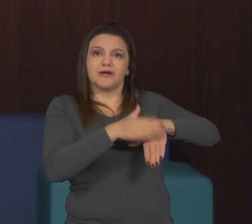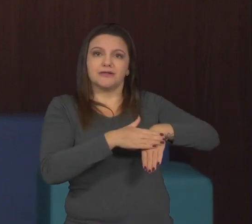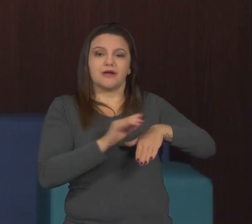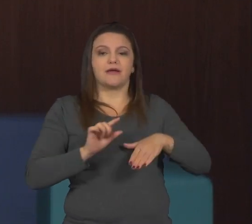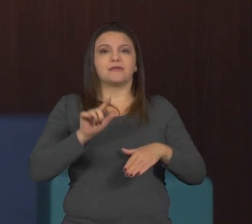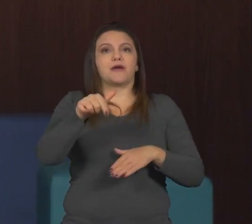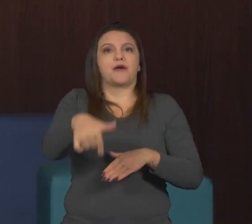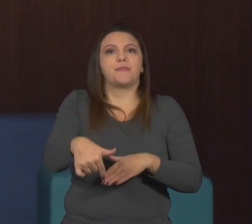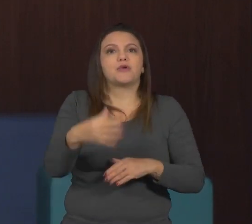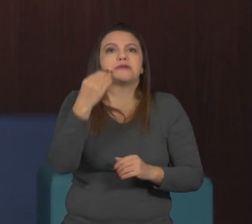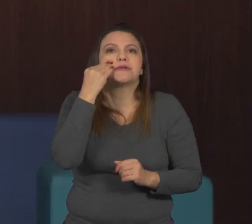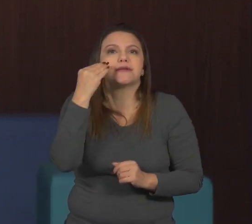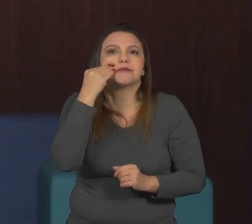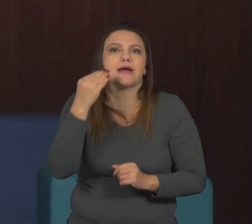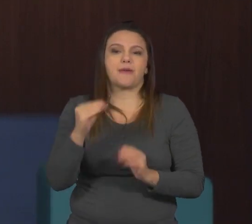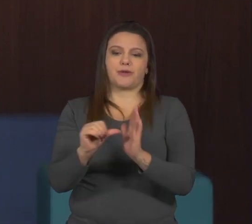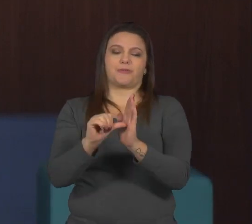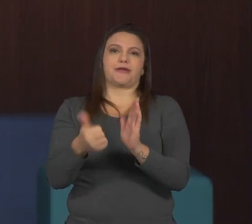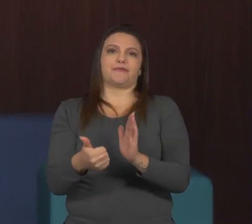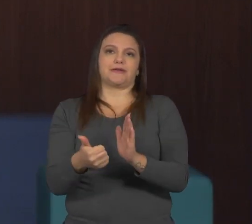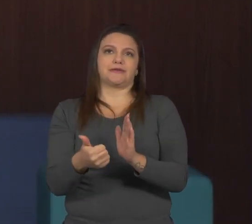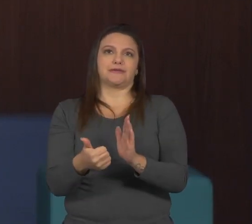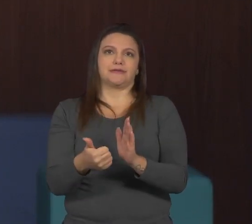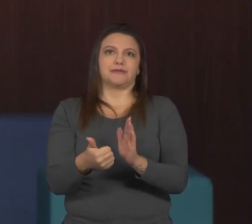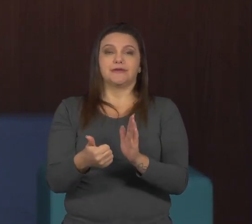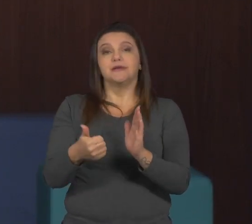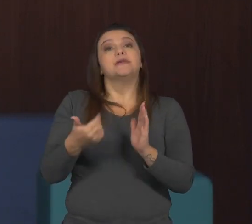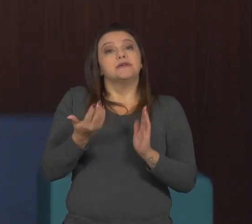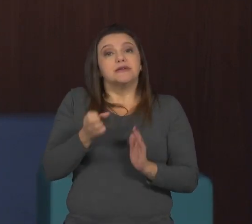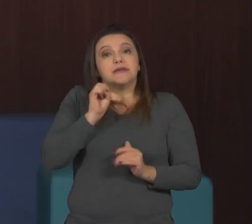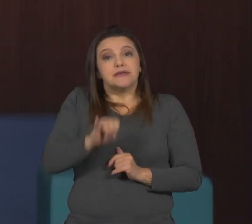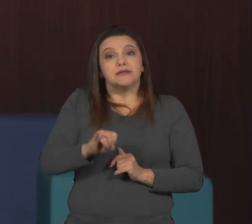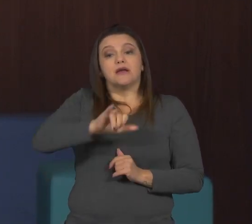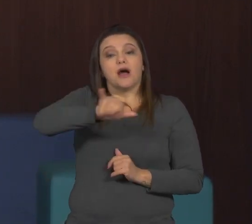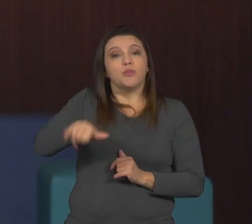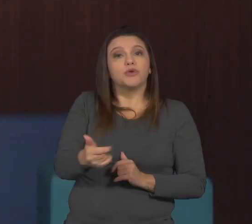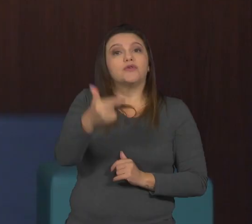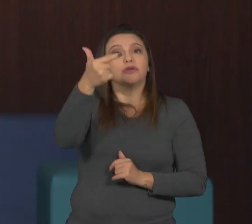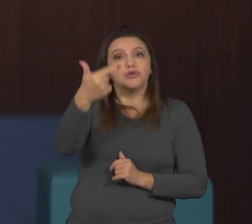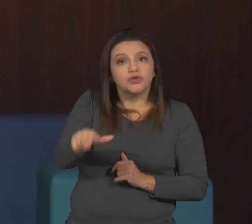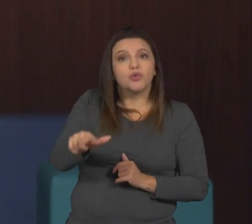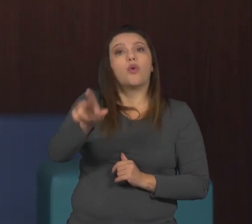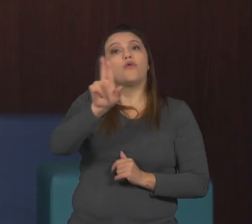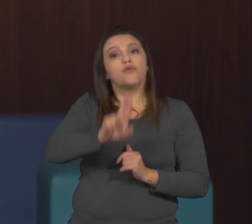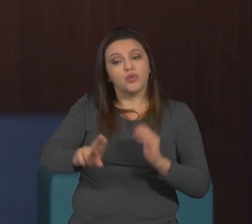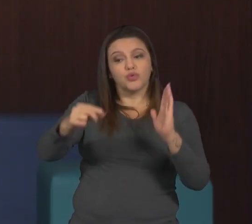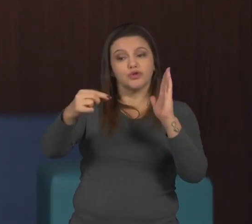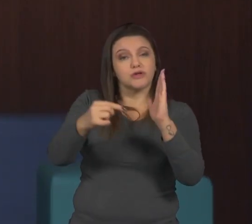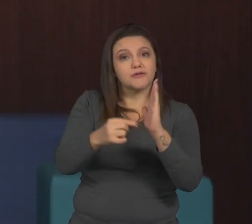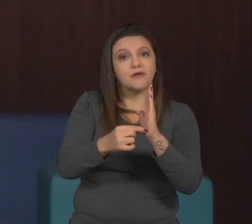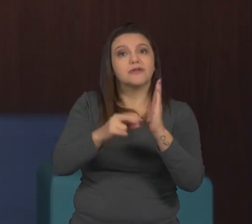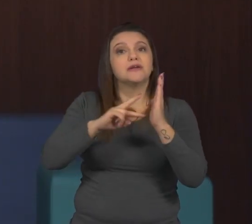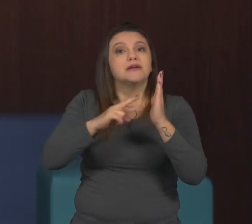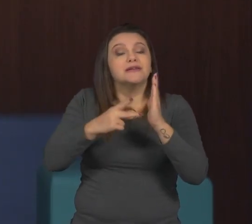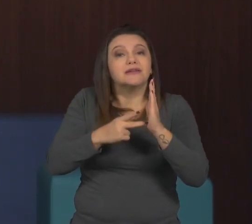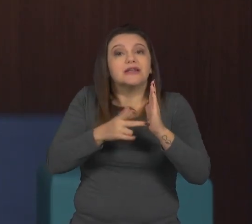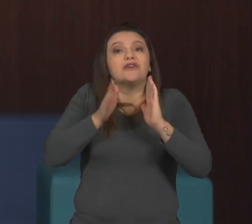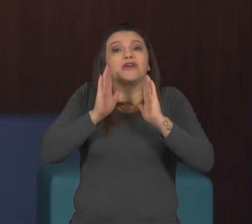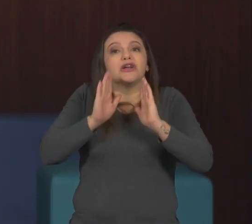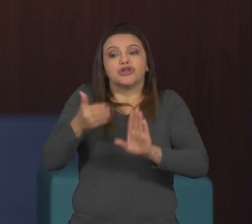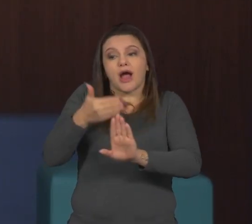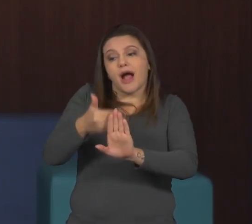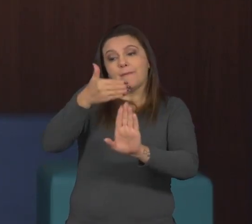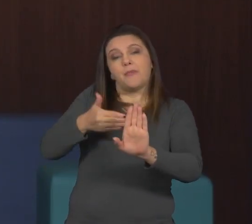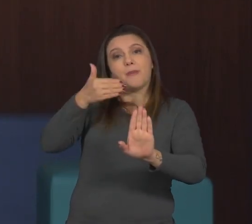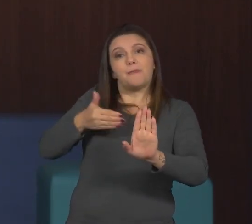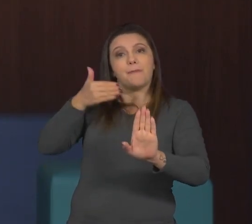eu checar pela primeira vez. E esse já foi checado por várias vezes antes. Então, é por isso que eu digo que eu não,